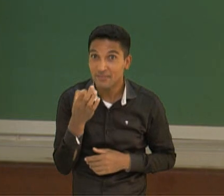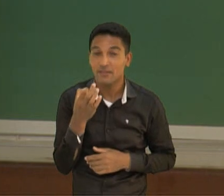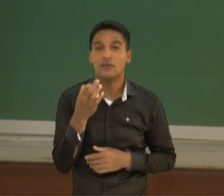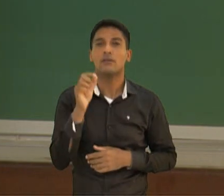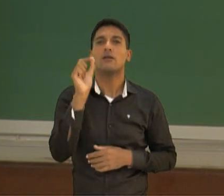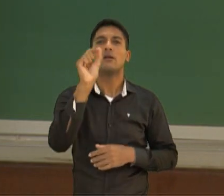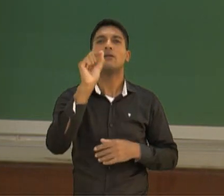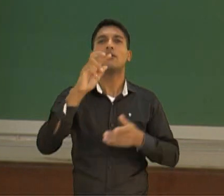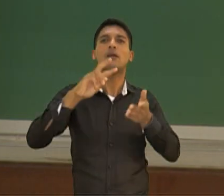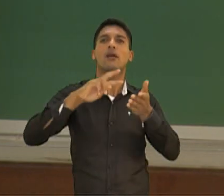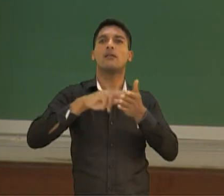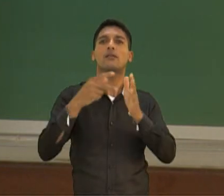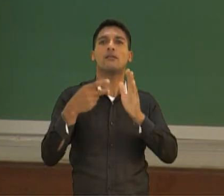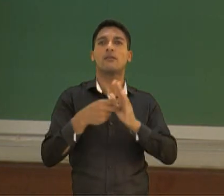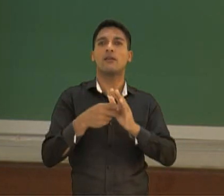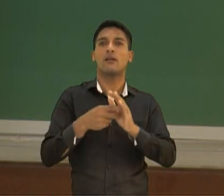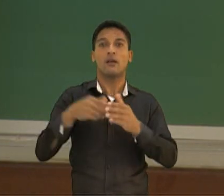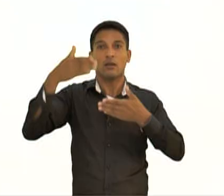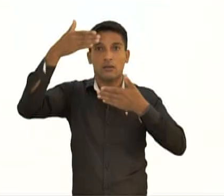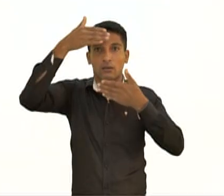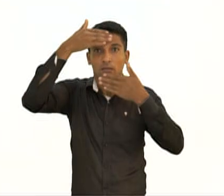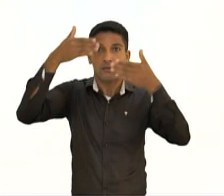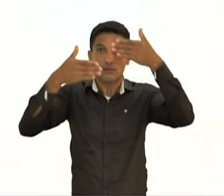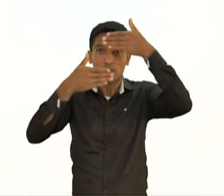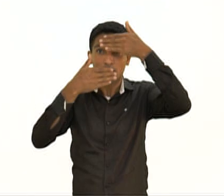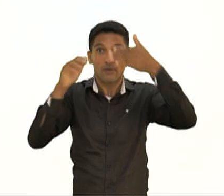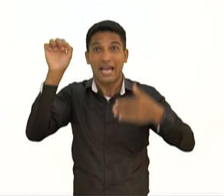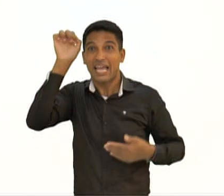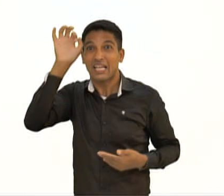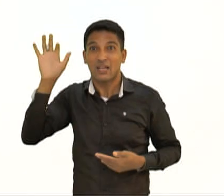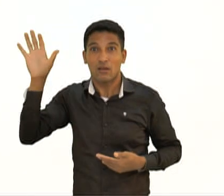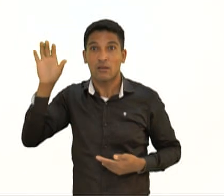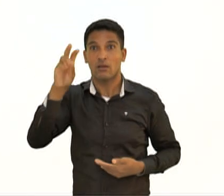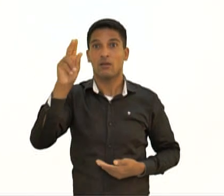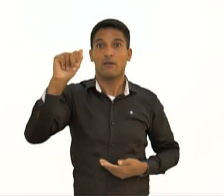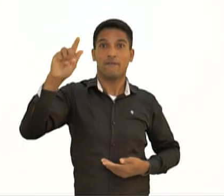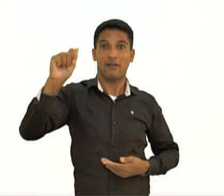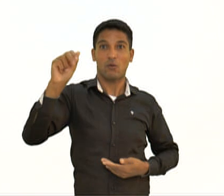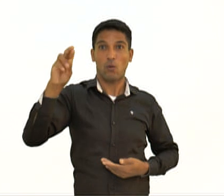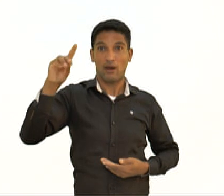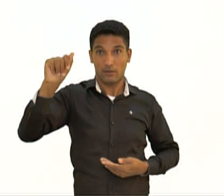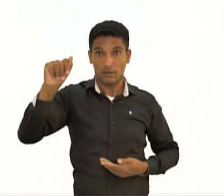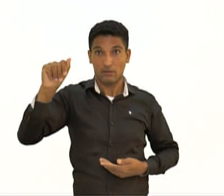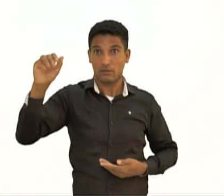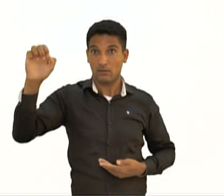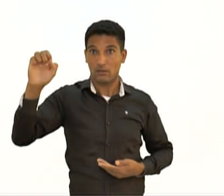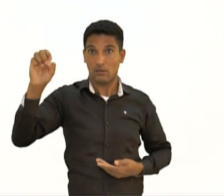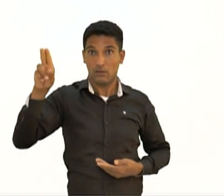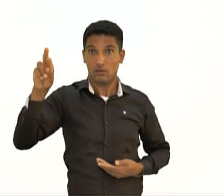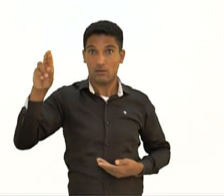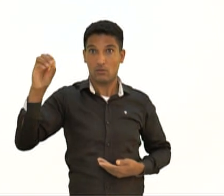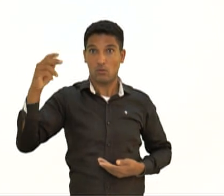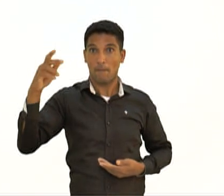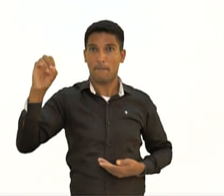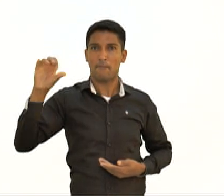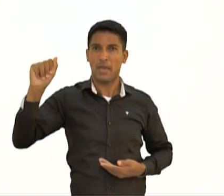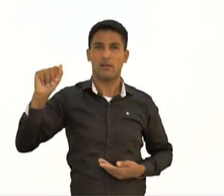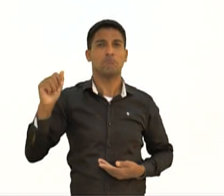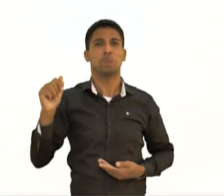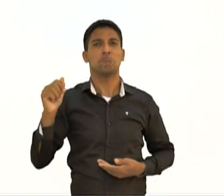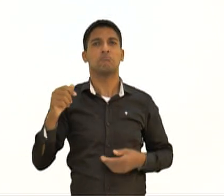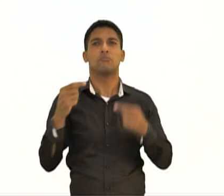as vanguardas europeias, então, gente? Letra A, aglomeração de artistas e pintores do século